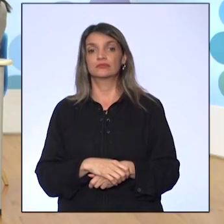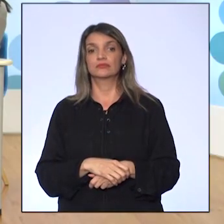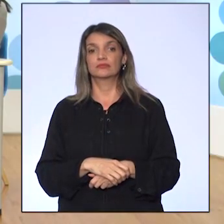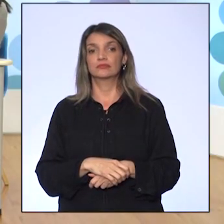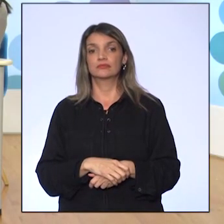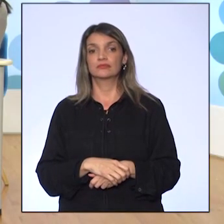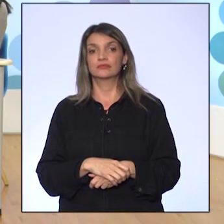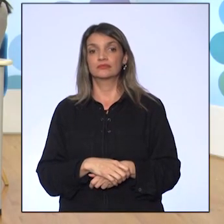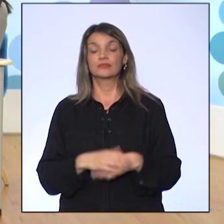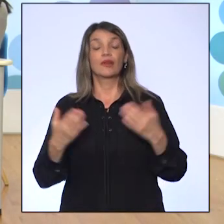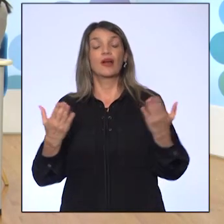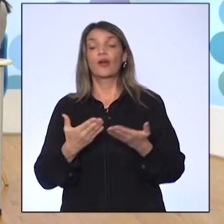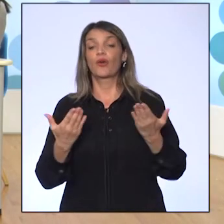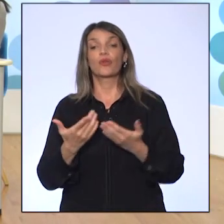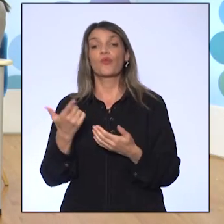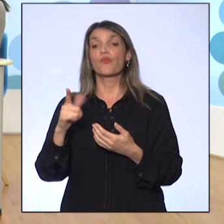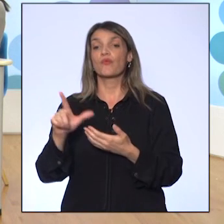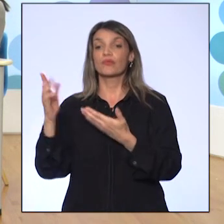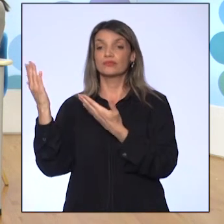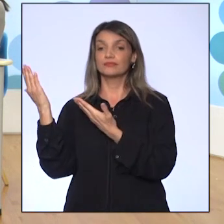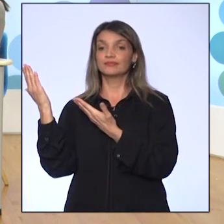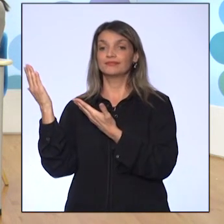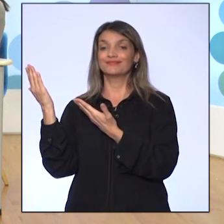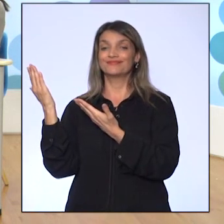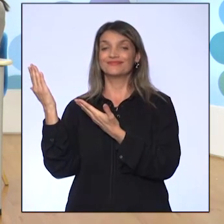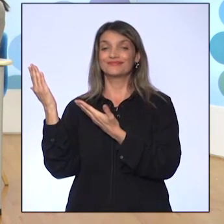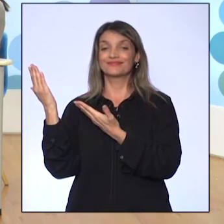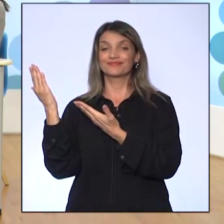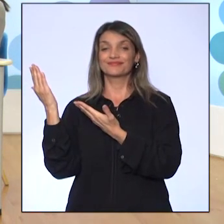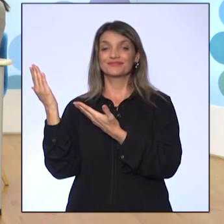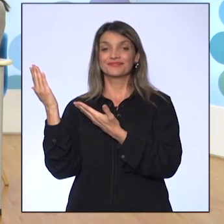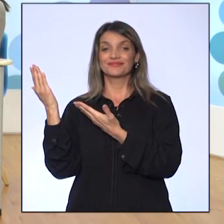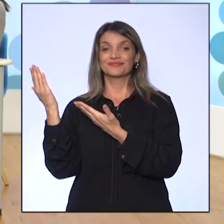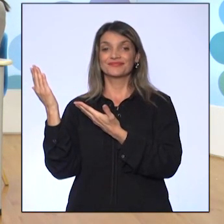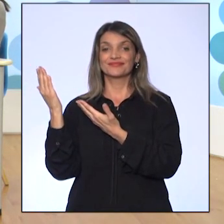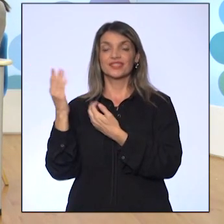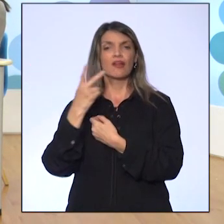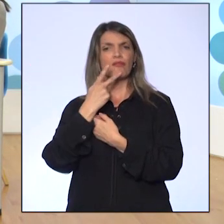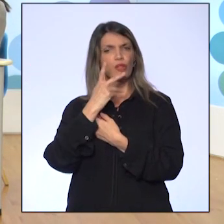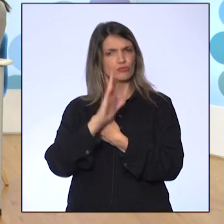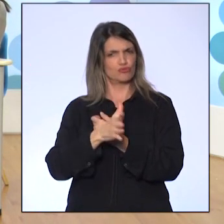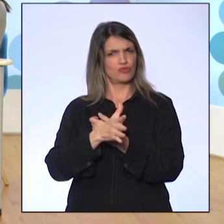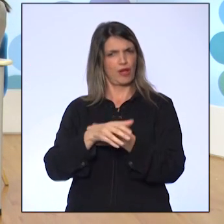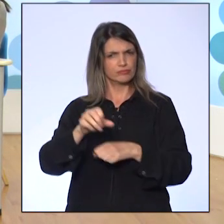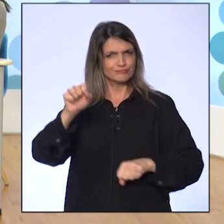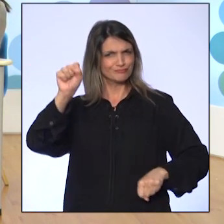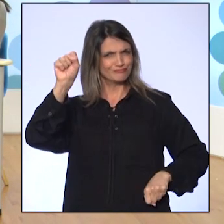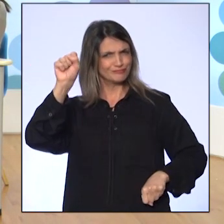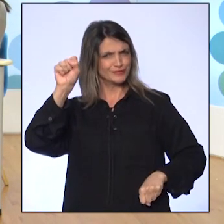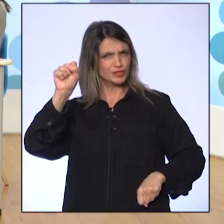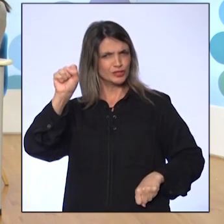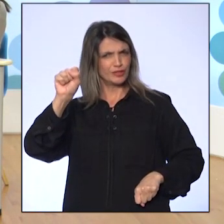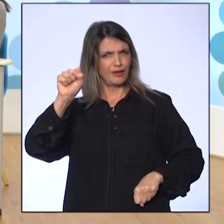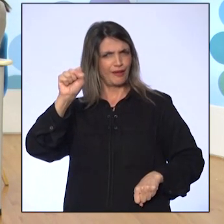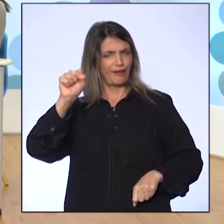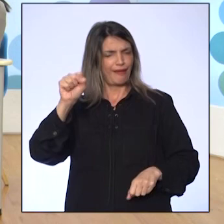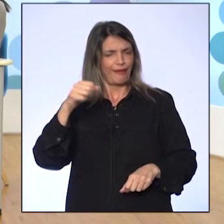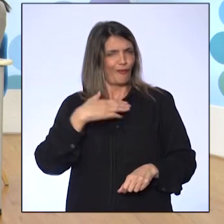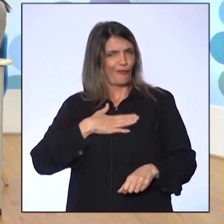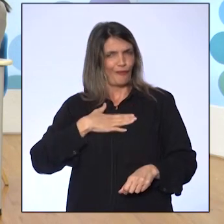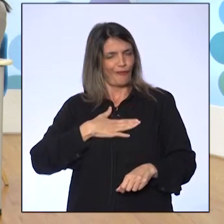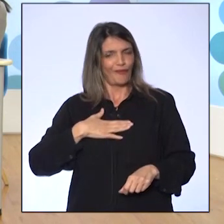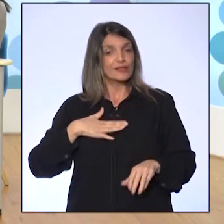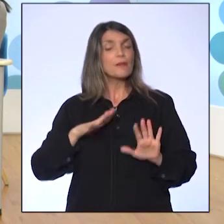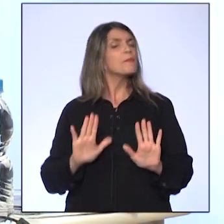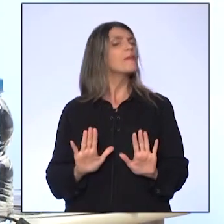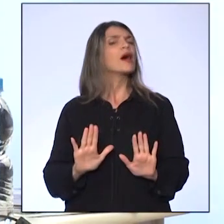Bom, nós vamos para o próximo slide. Vocês já falaram quais são os seus super-heróis favoritos. Então, vamos